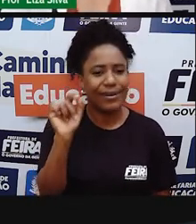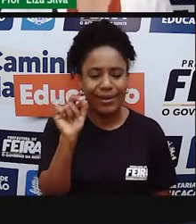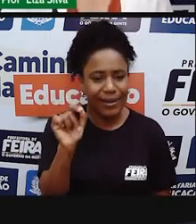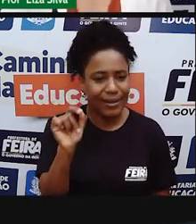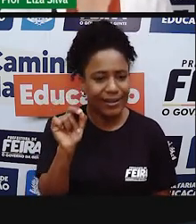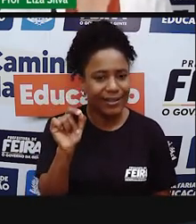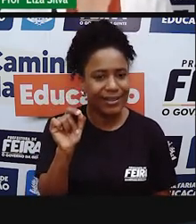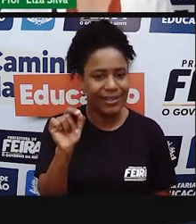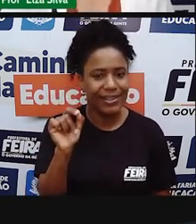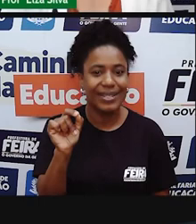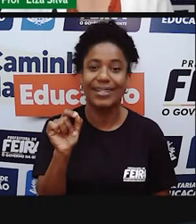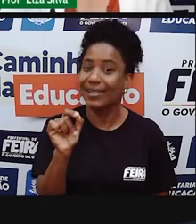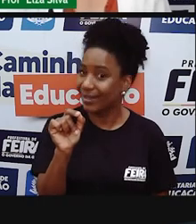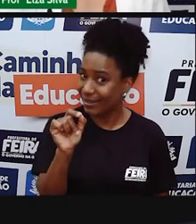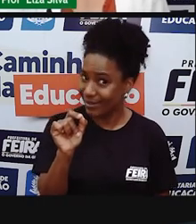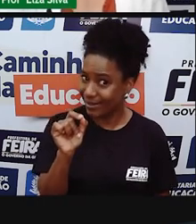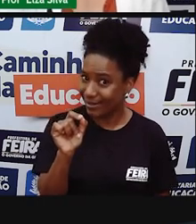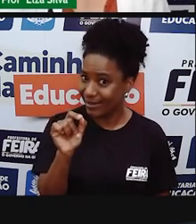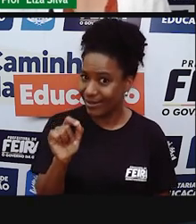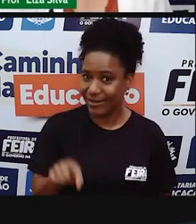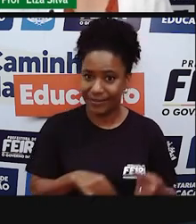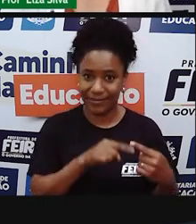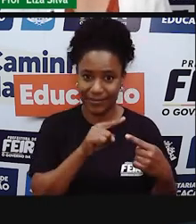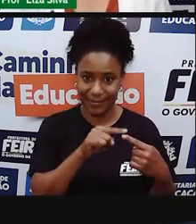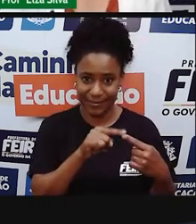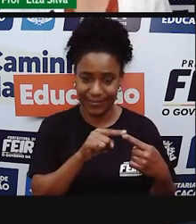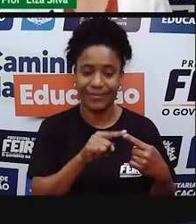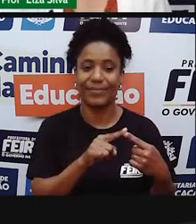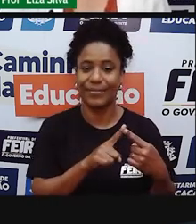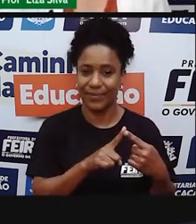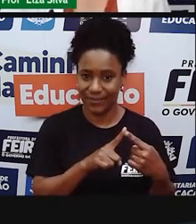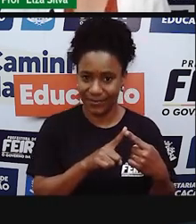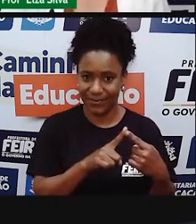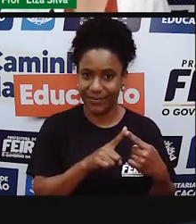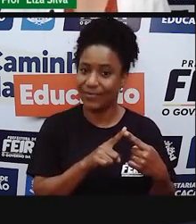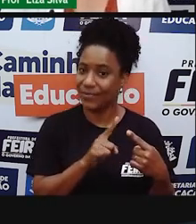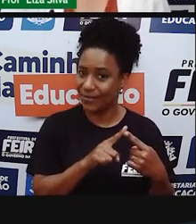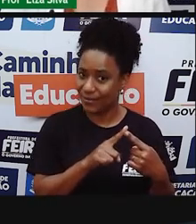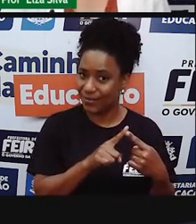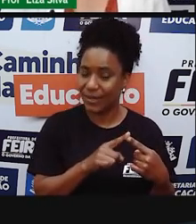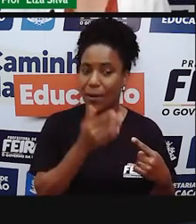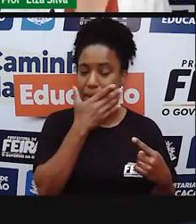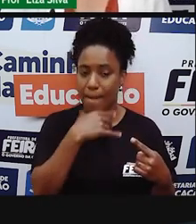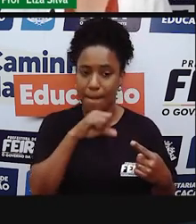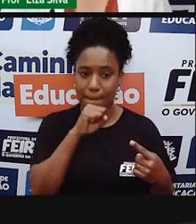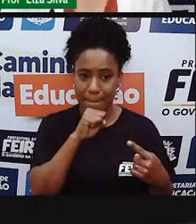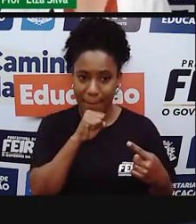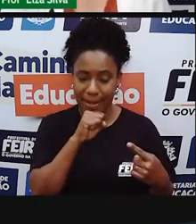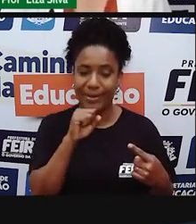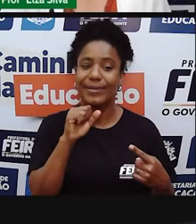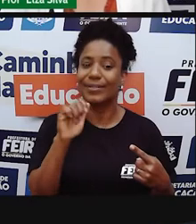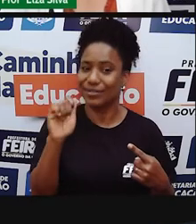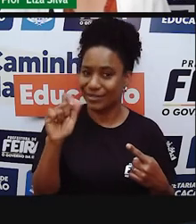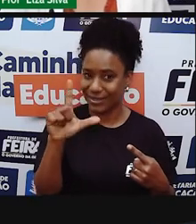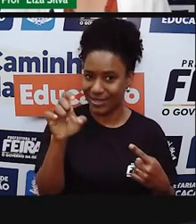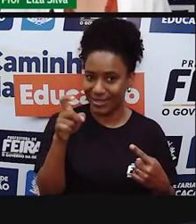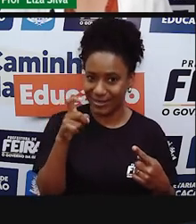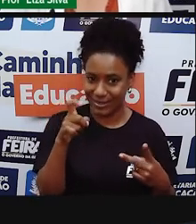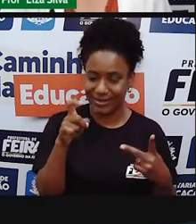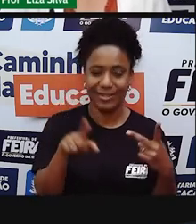Alexander. He is Alex's father. Ele é o pai de Alex. He is Alex's